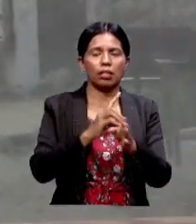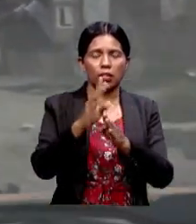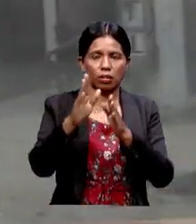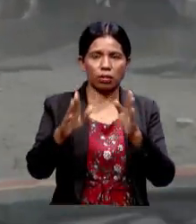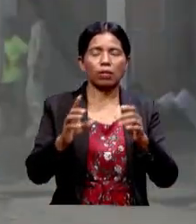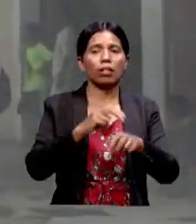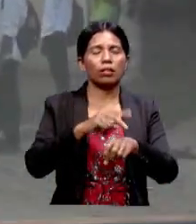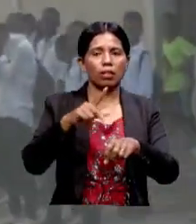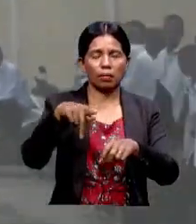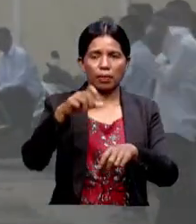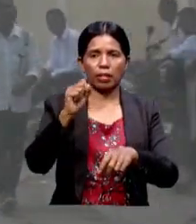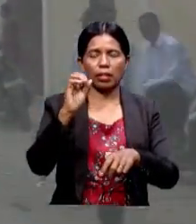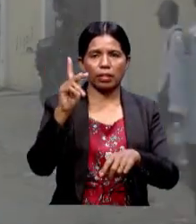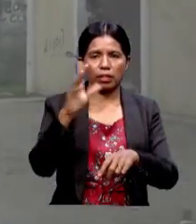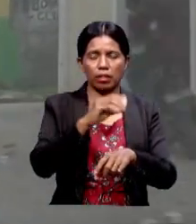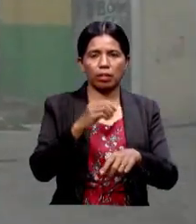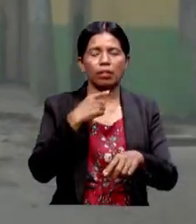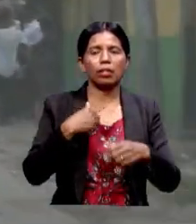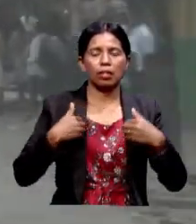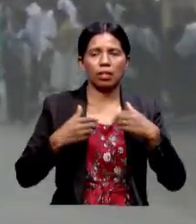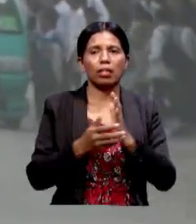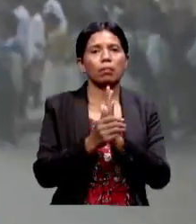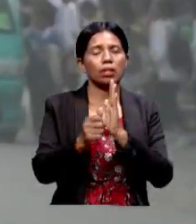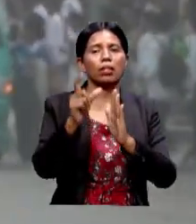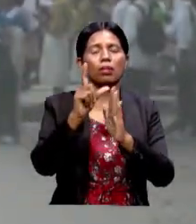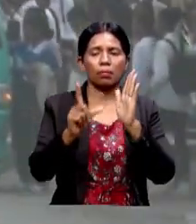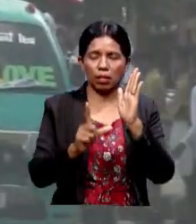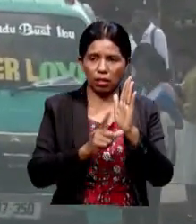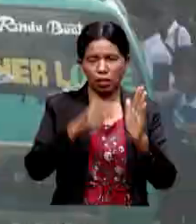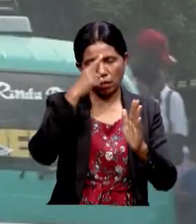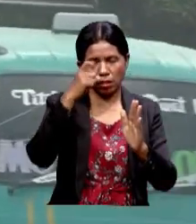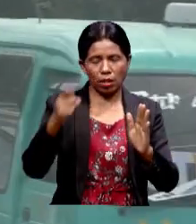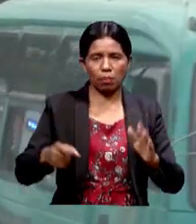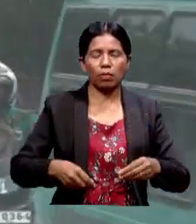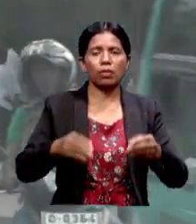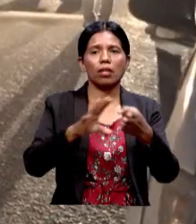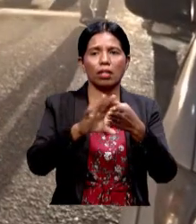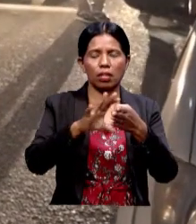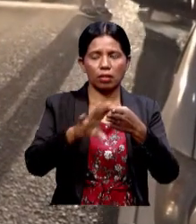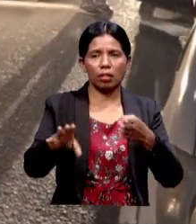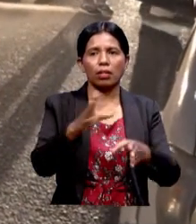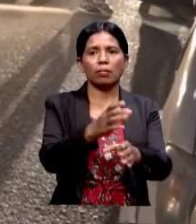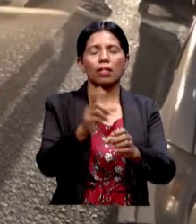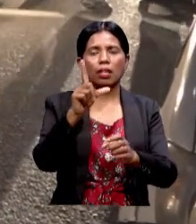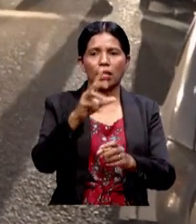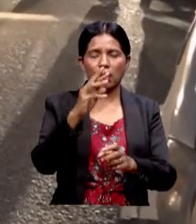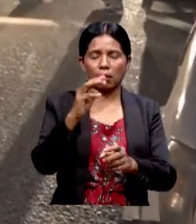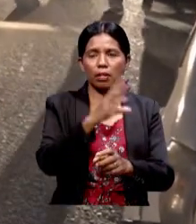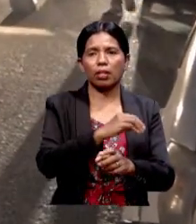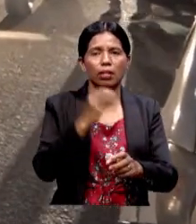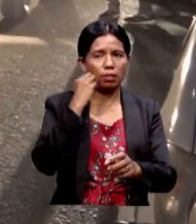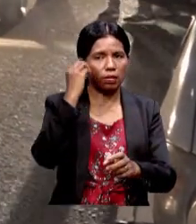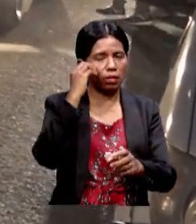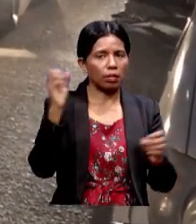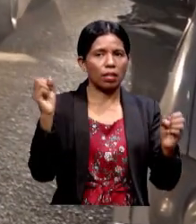PSIC, Vicente Fernandes Brito, na capacidade com a balei, tamba halo despaiso ba busca na apreensão ba LM na residência, lá